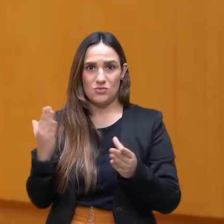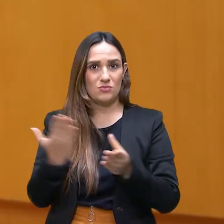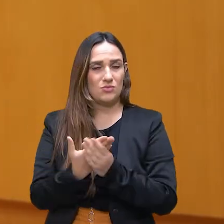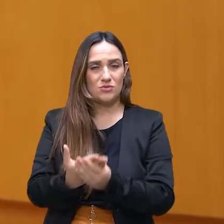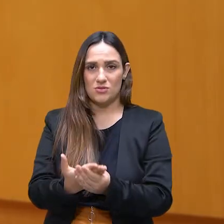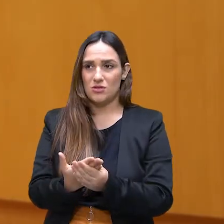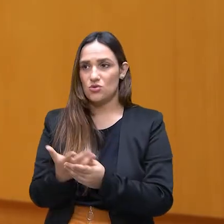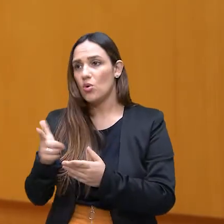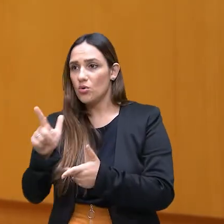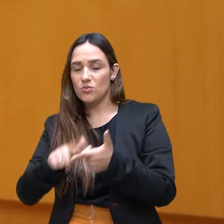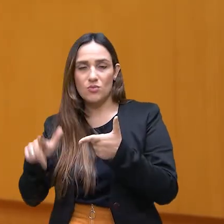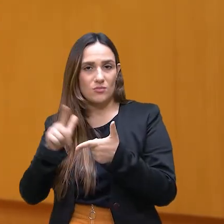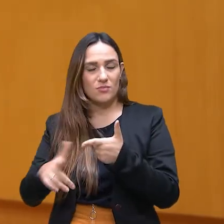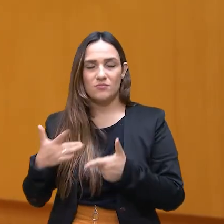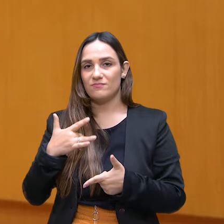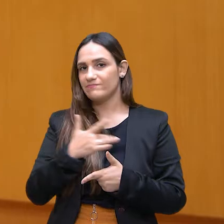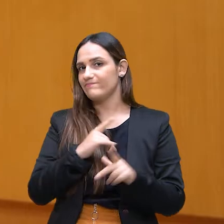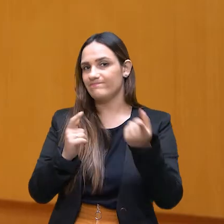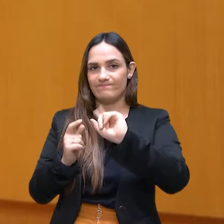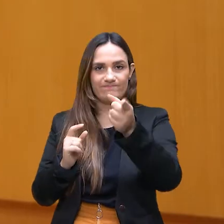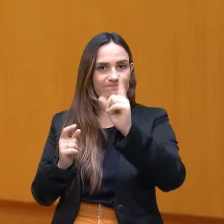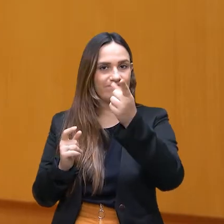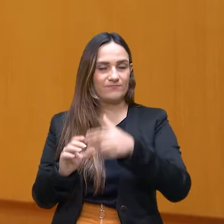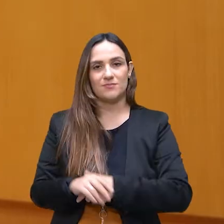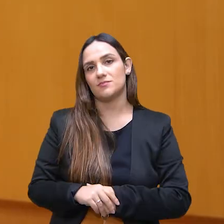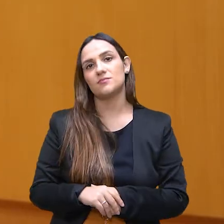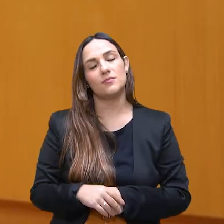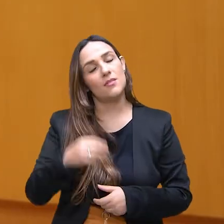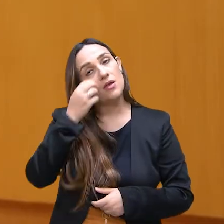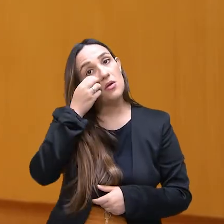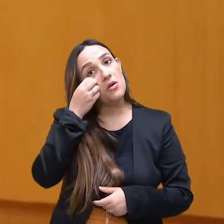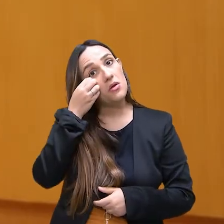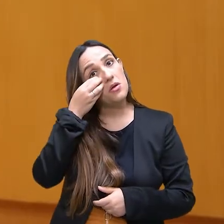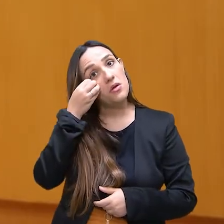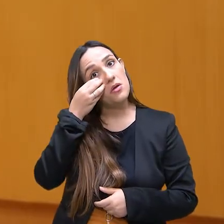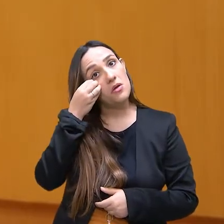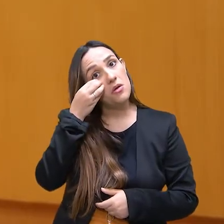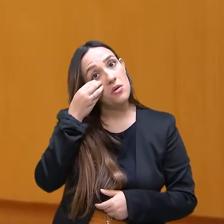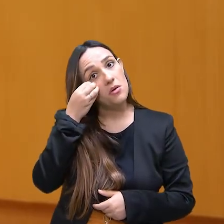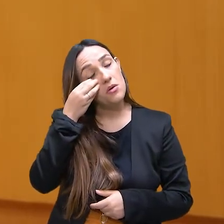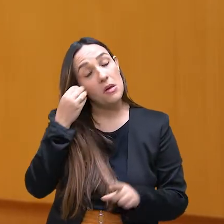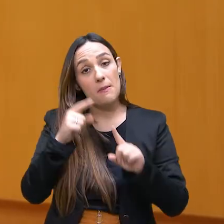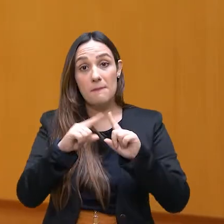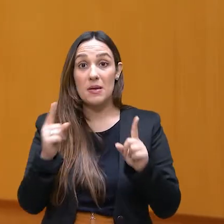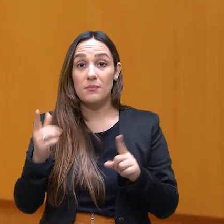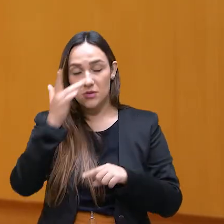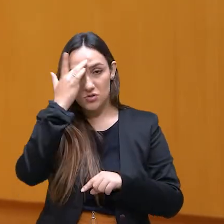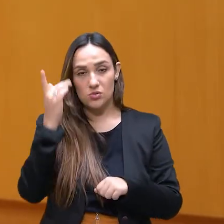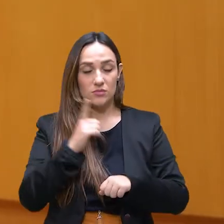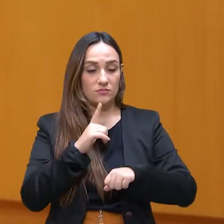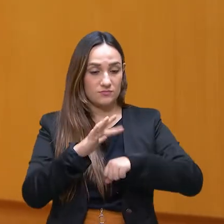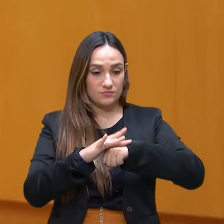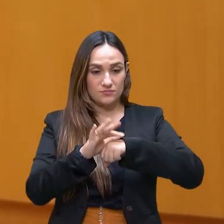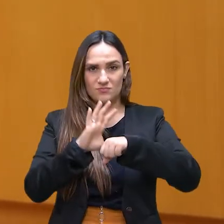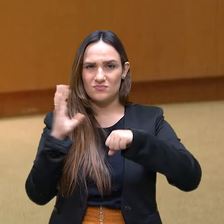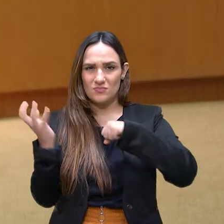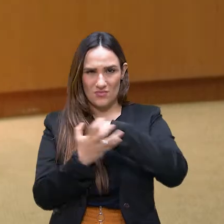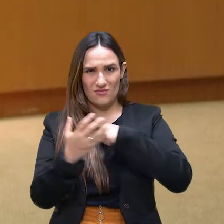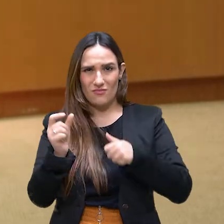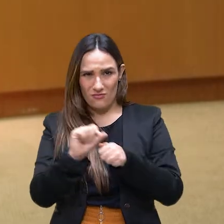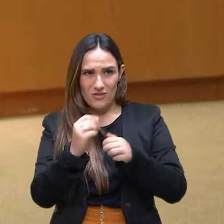as ações de outros problemas de saúde, mas não houve aumento em razão da pandemia em